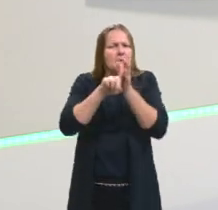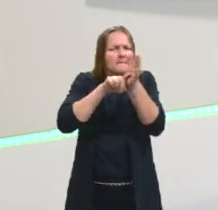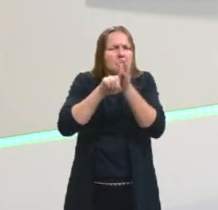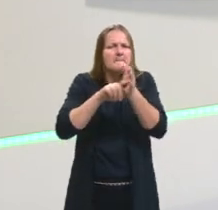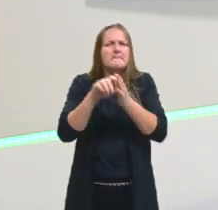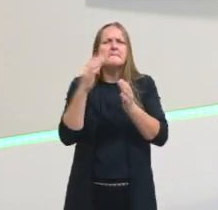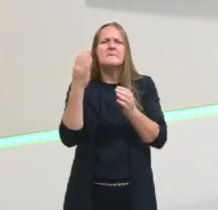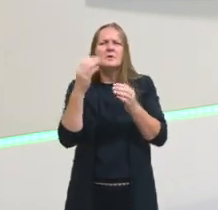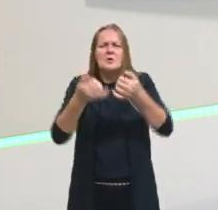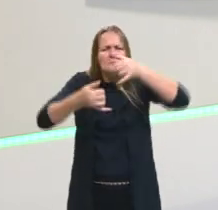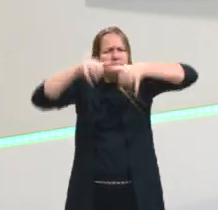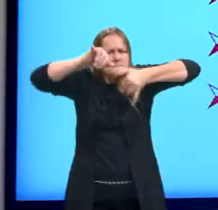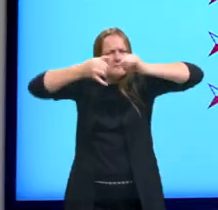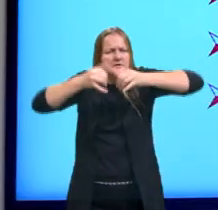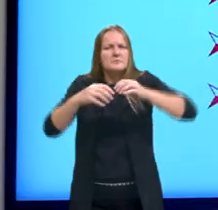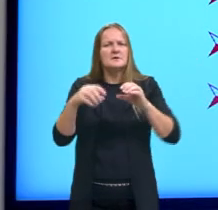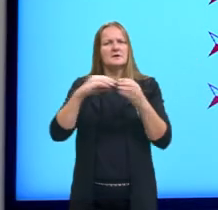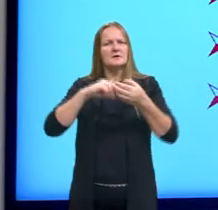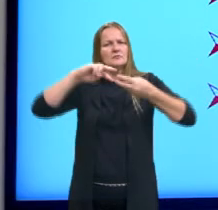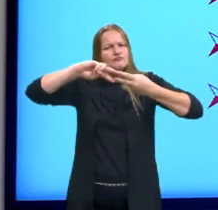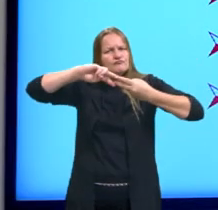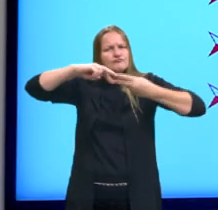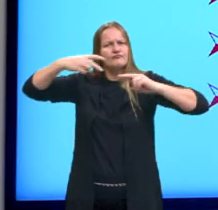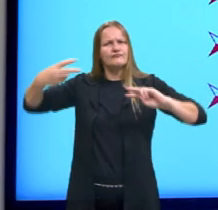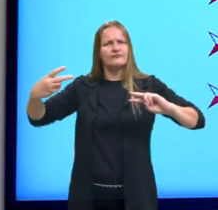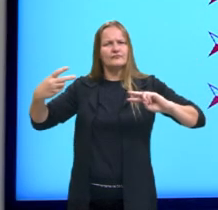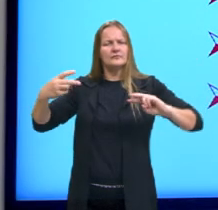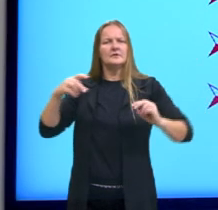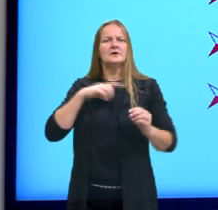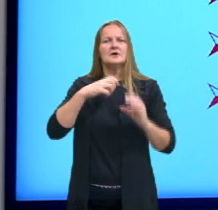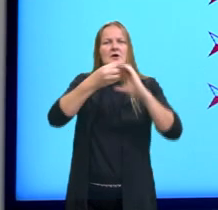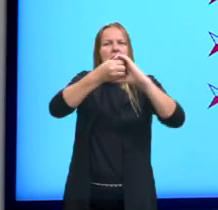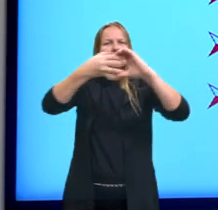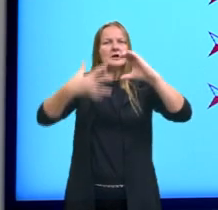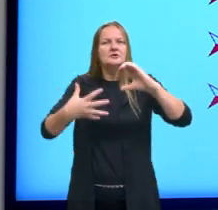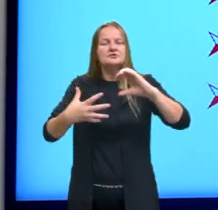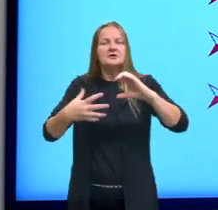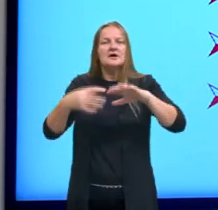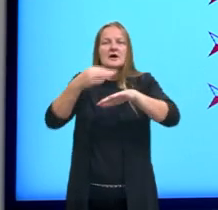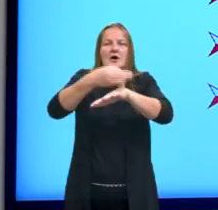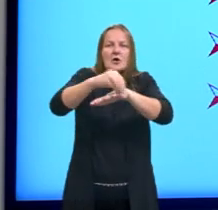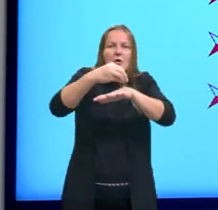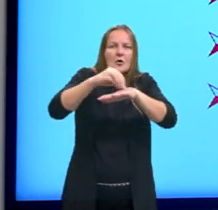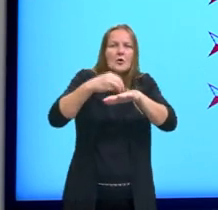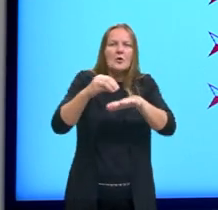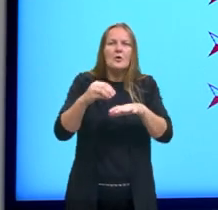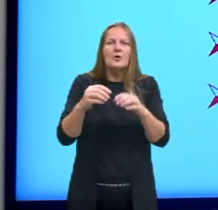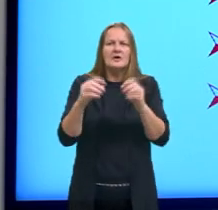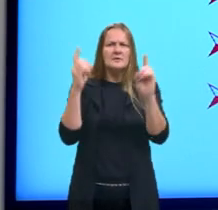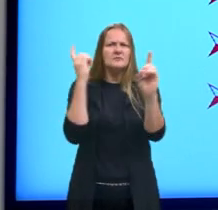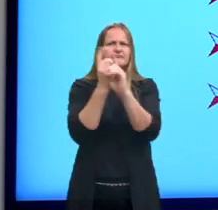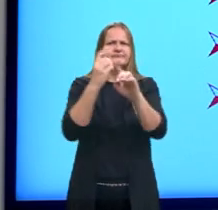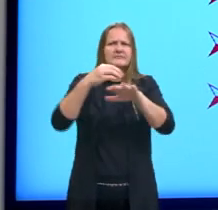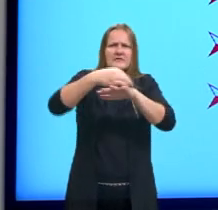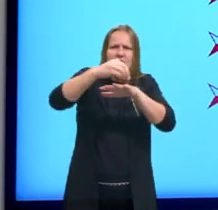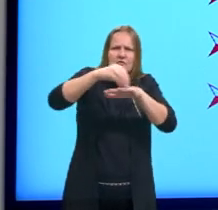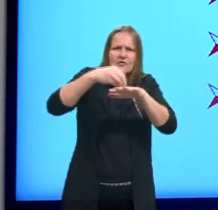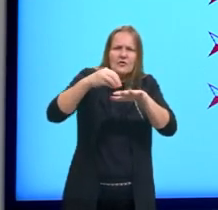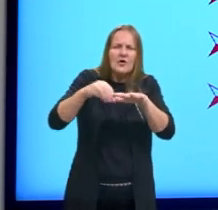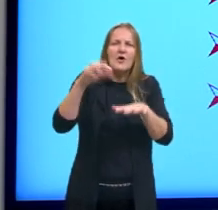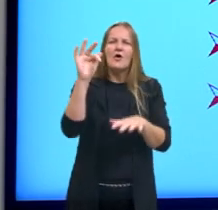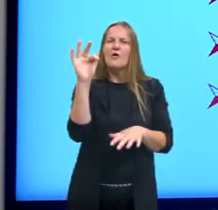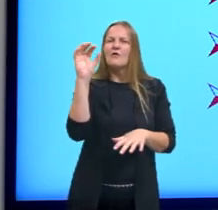sequências de DNA e proteínas e características dos fósseis né porque na árvore filogenética nos